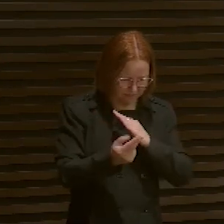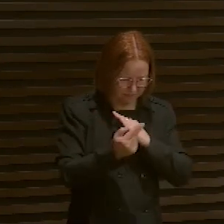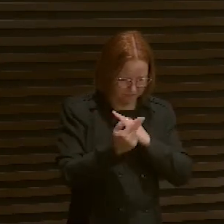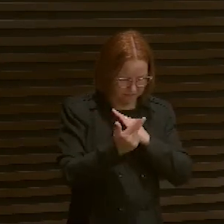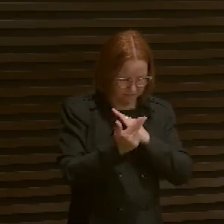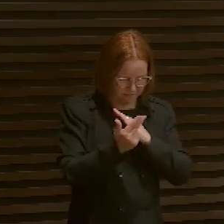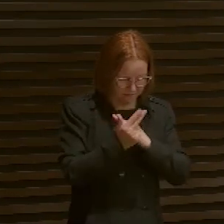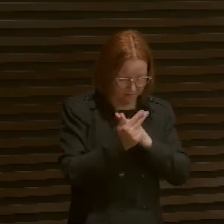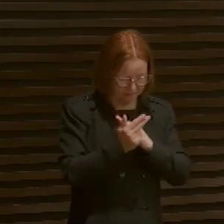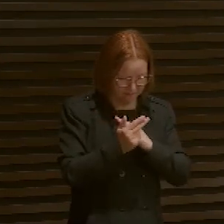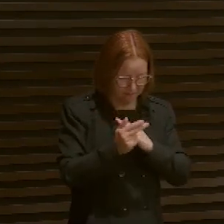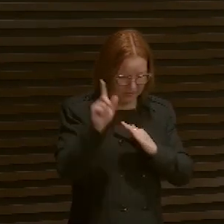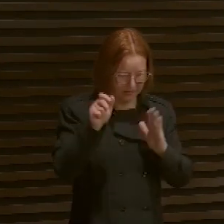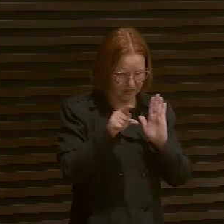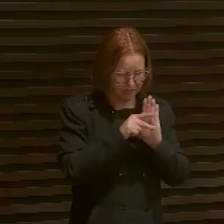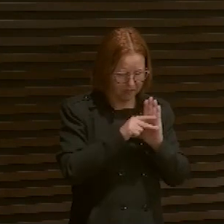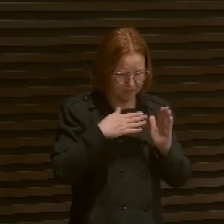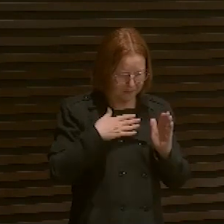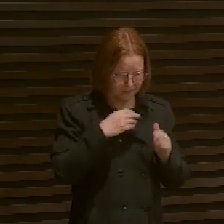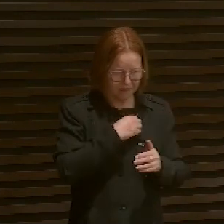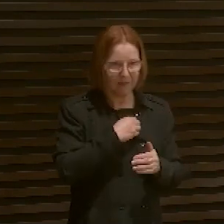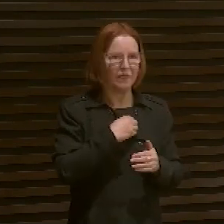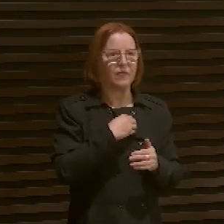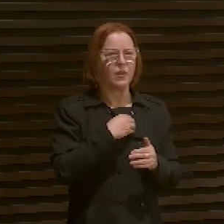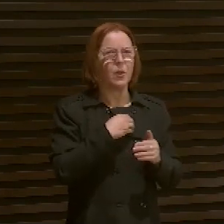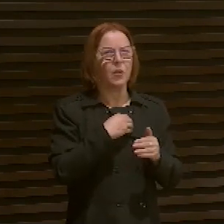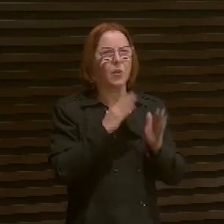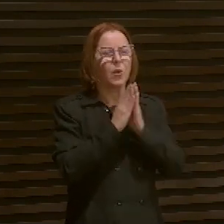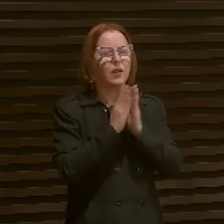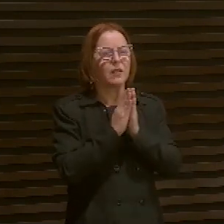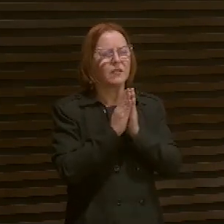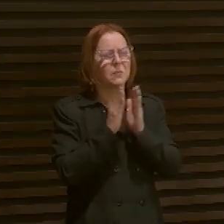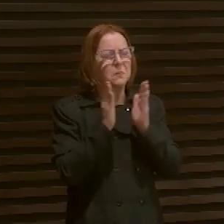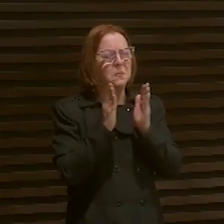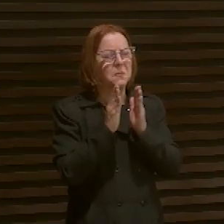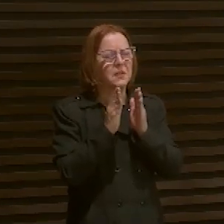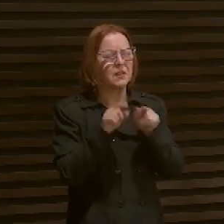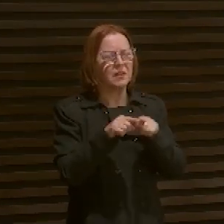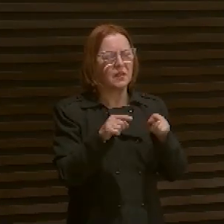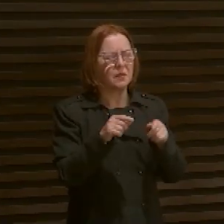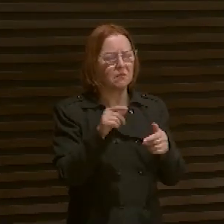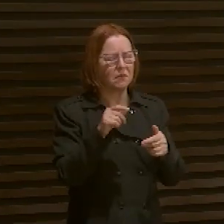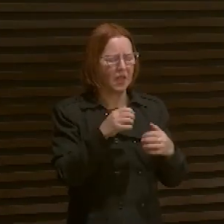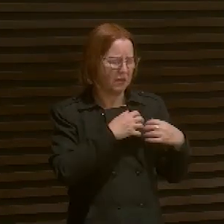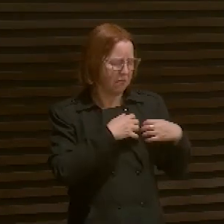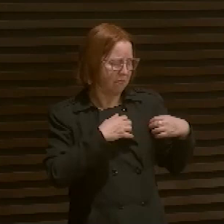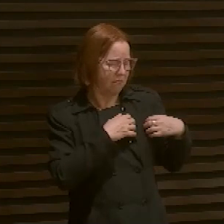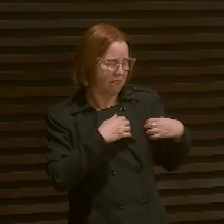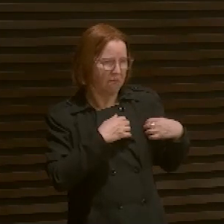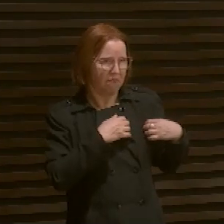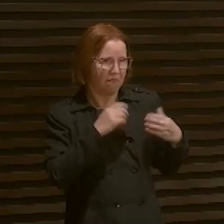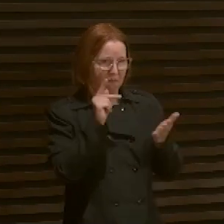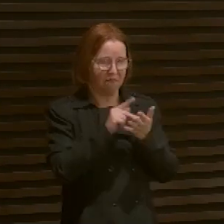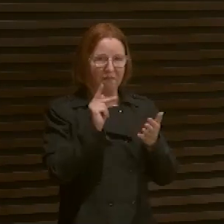Uma oraçãozinha desse tamanhozinho, mas feita do fundo do coração. E essas orações,